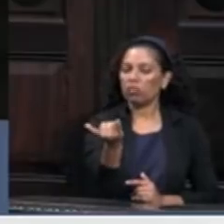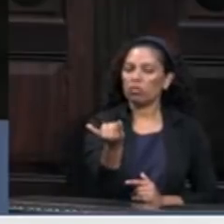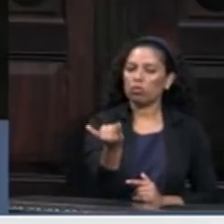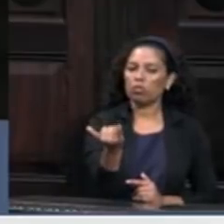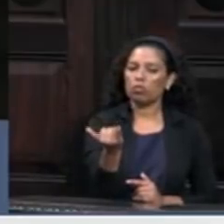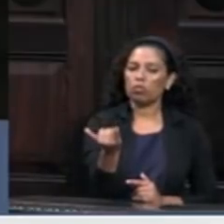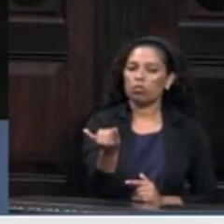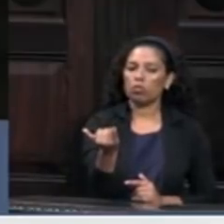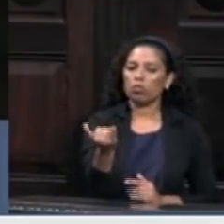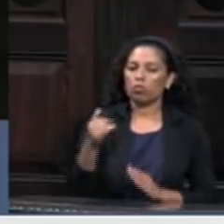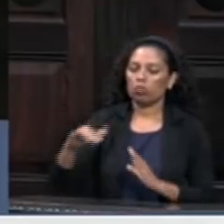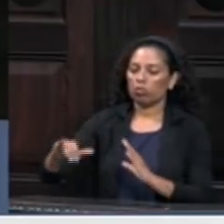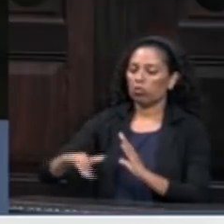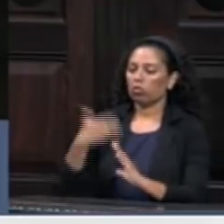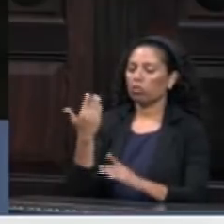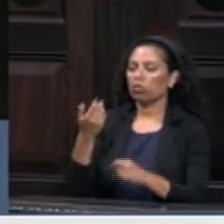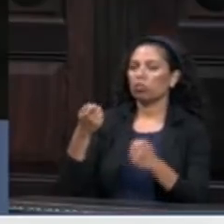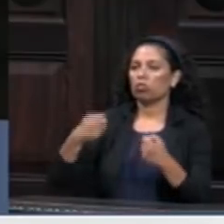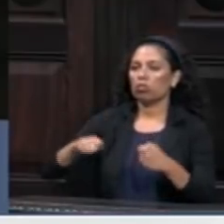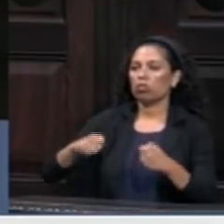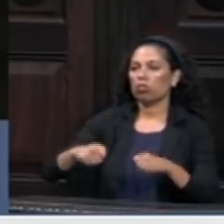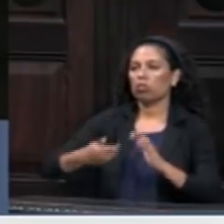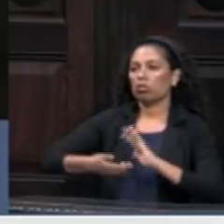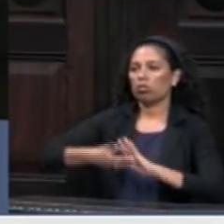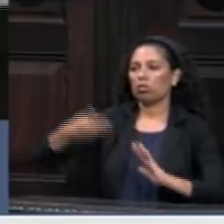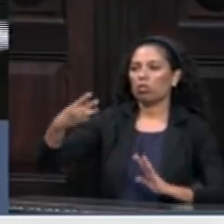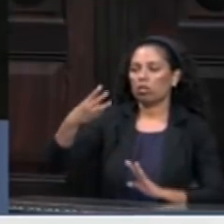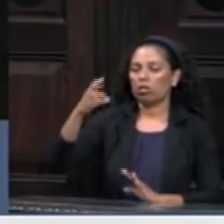de cortar 30%